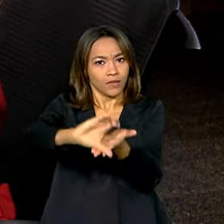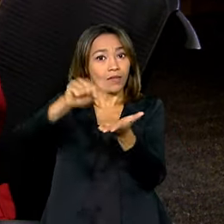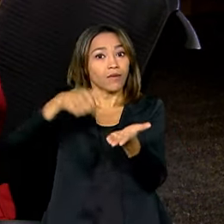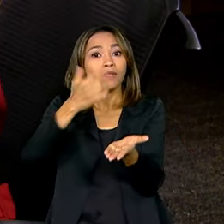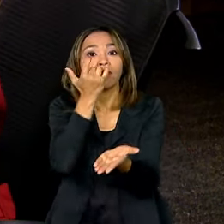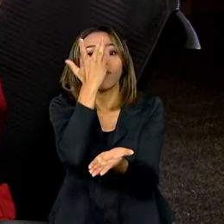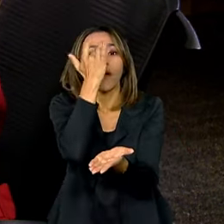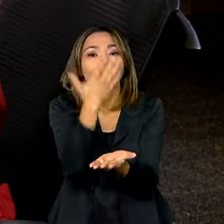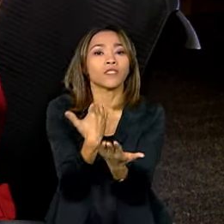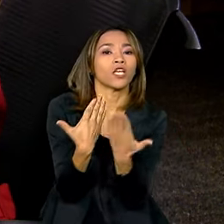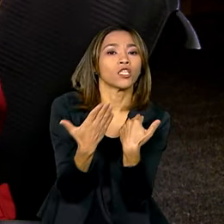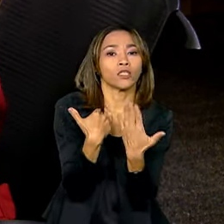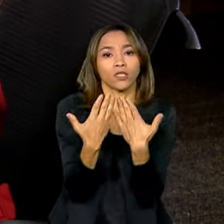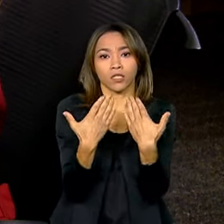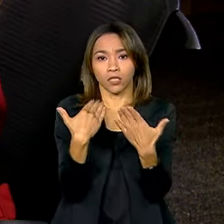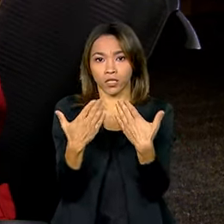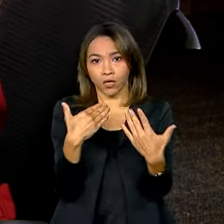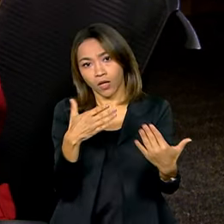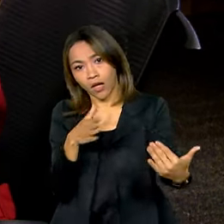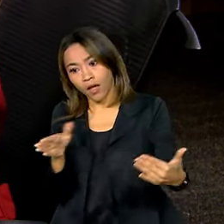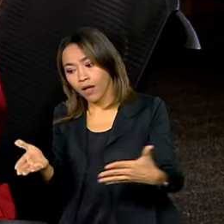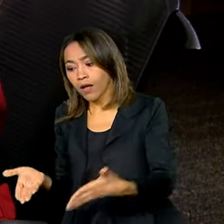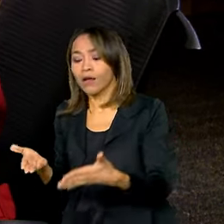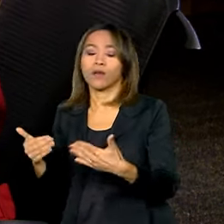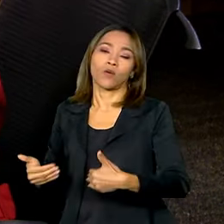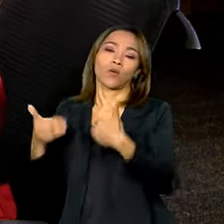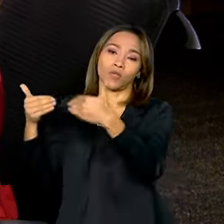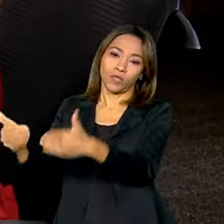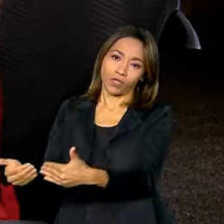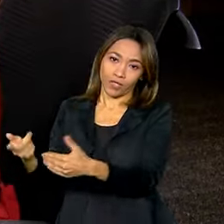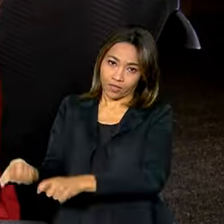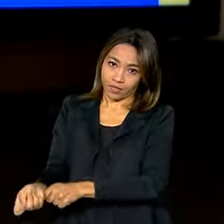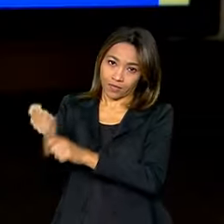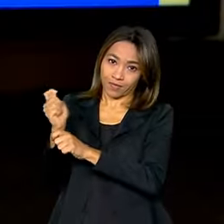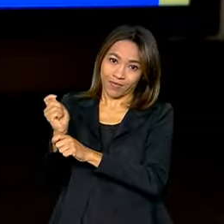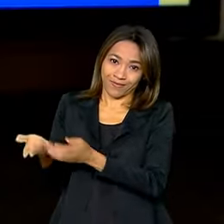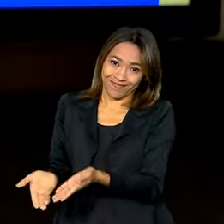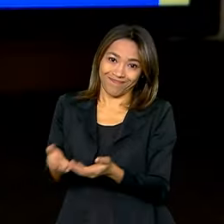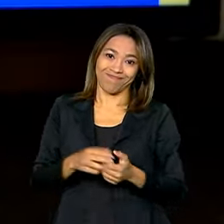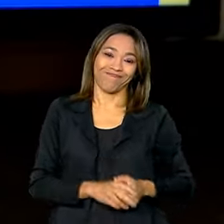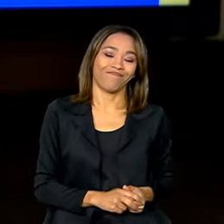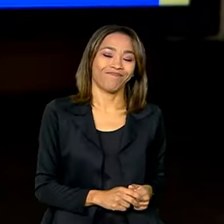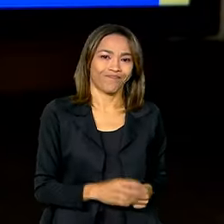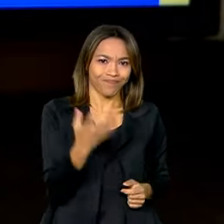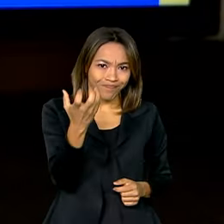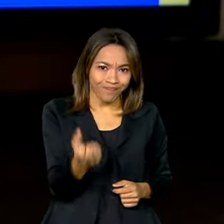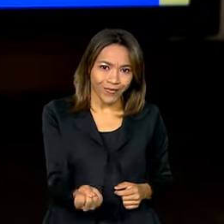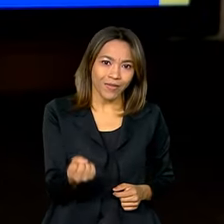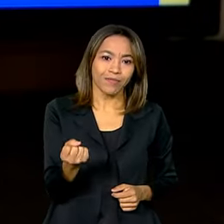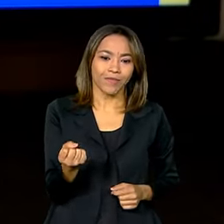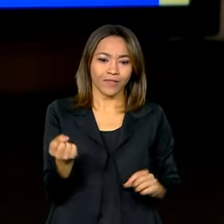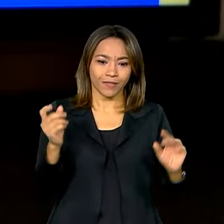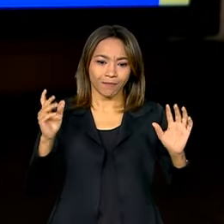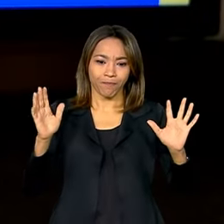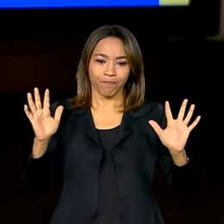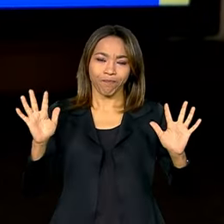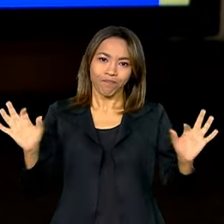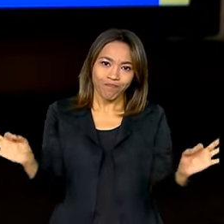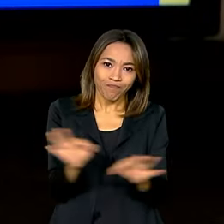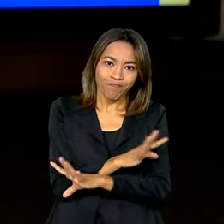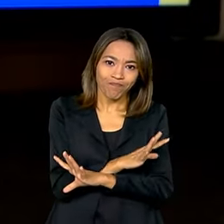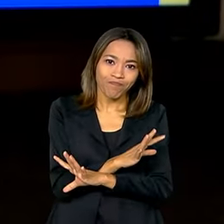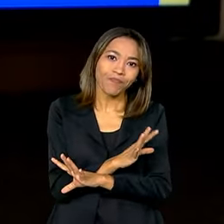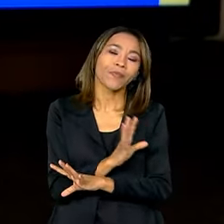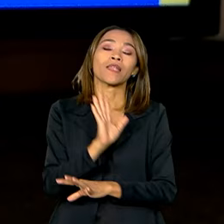esse diálogo com o Ministério da Pesca e Aquicultura. Vamos, ministro, encerrar esse giro por